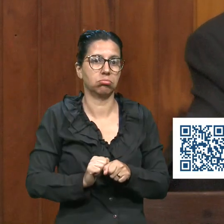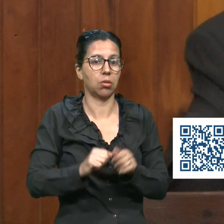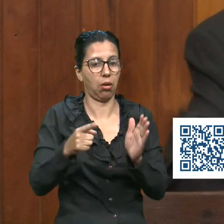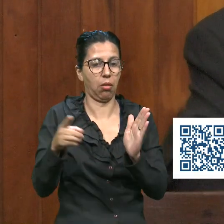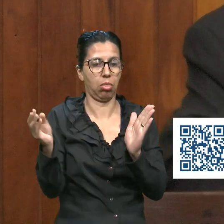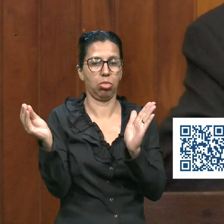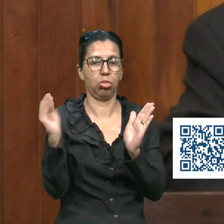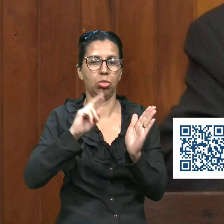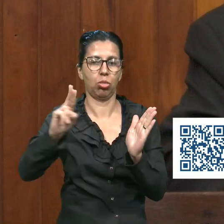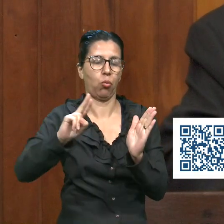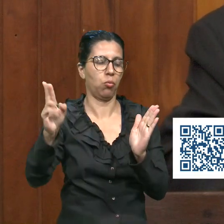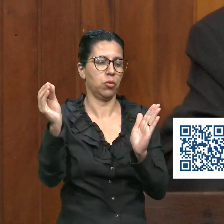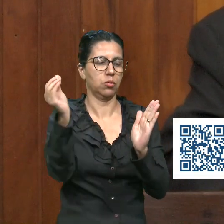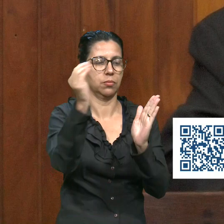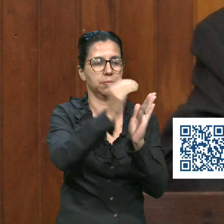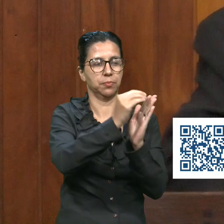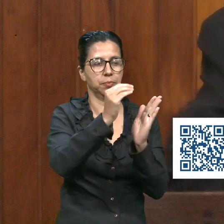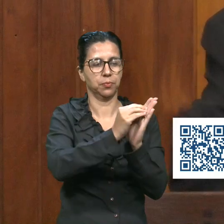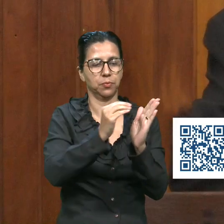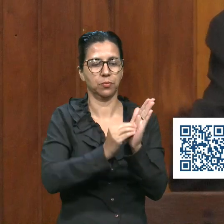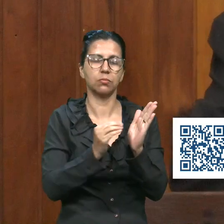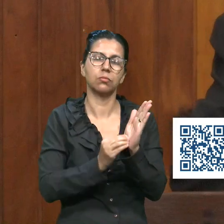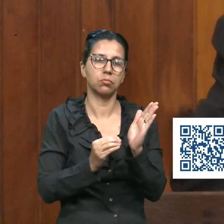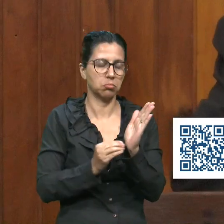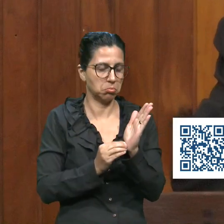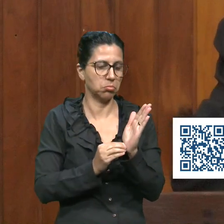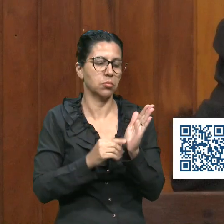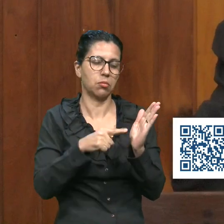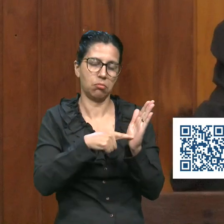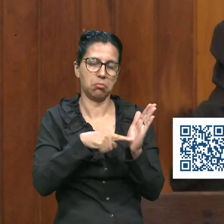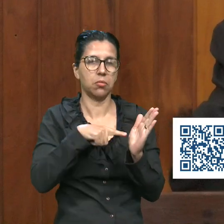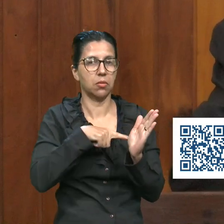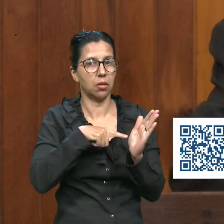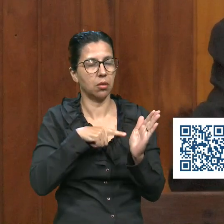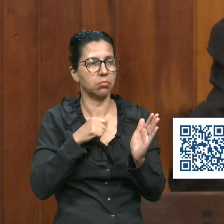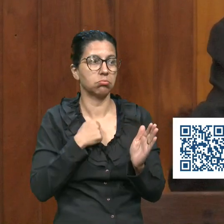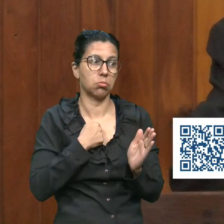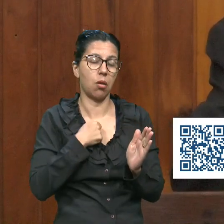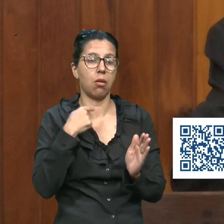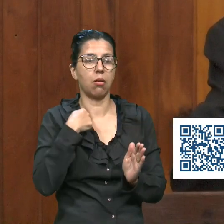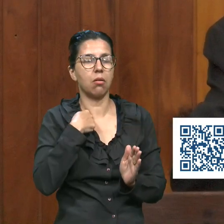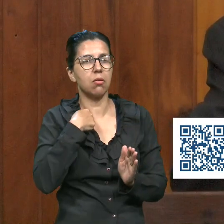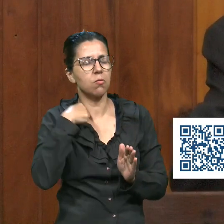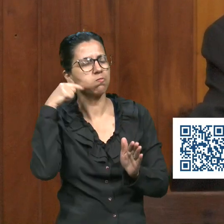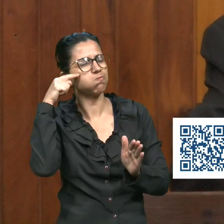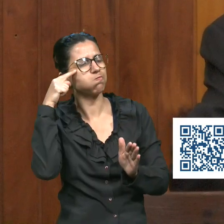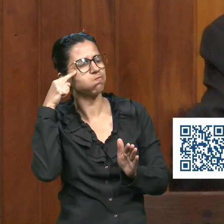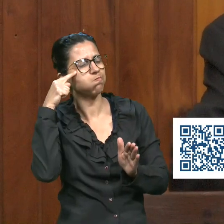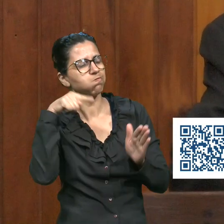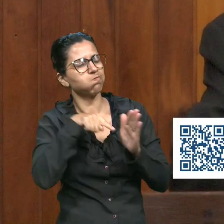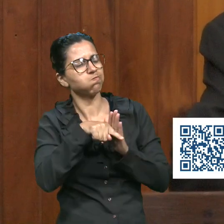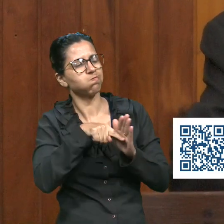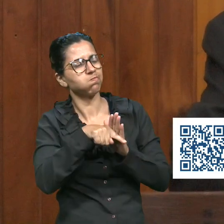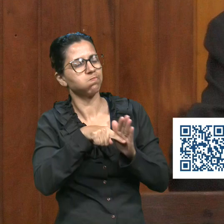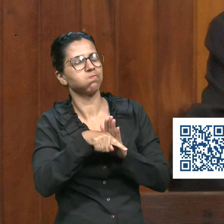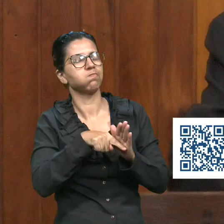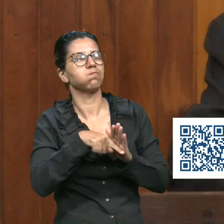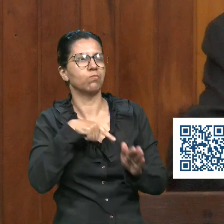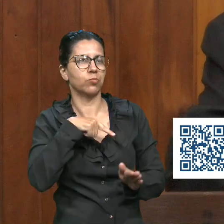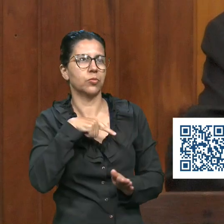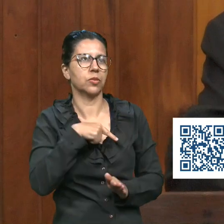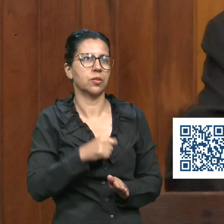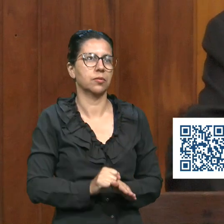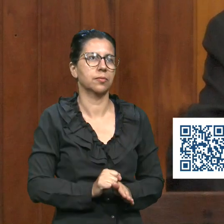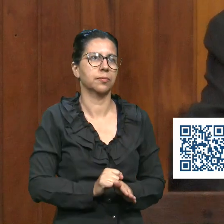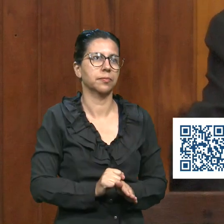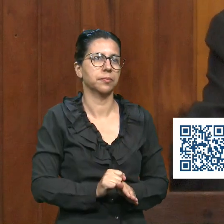cadastro. Eu tenho uma opinião mais técnica sobre isso, menos política, se bem que não